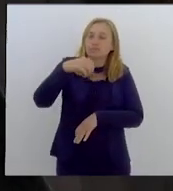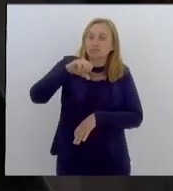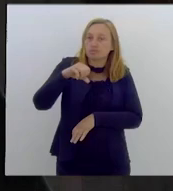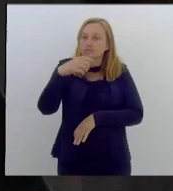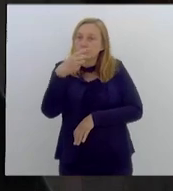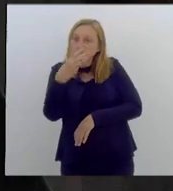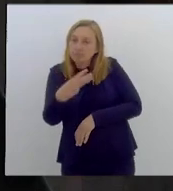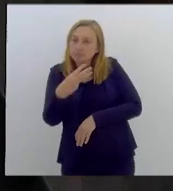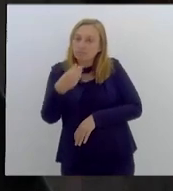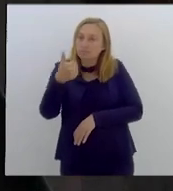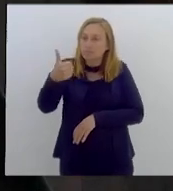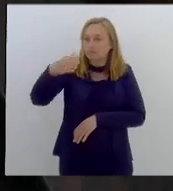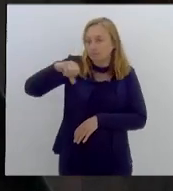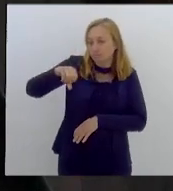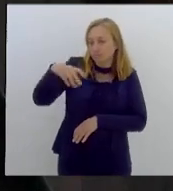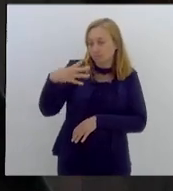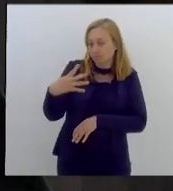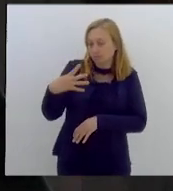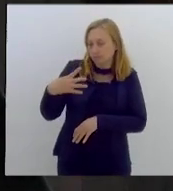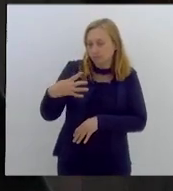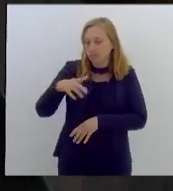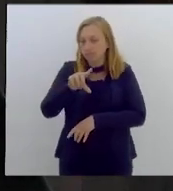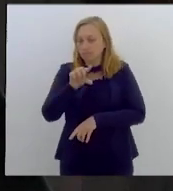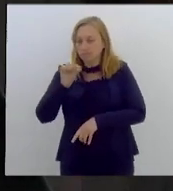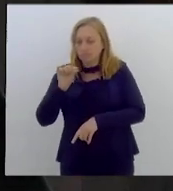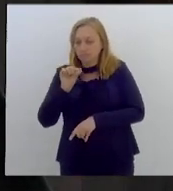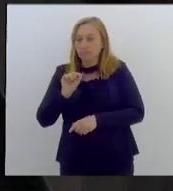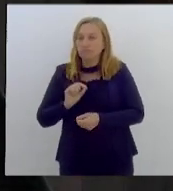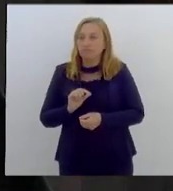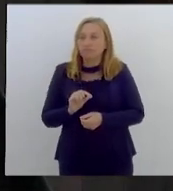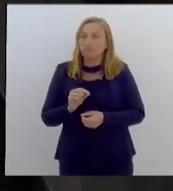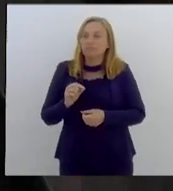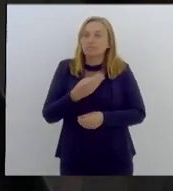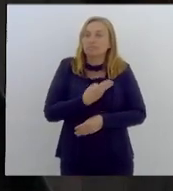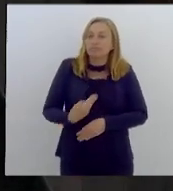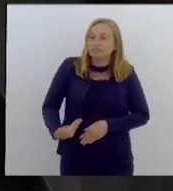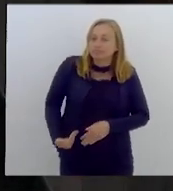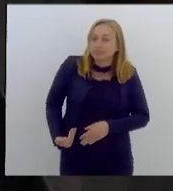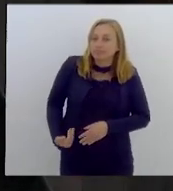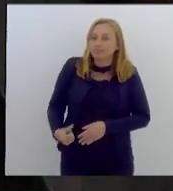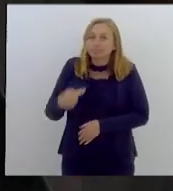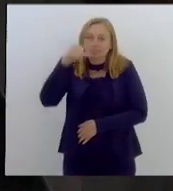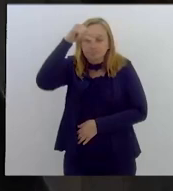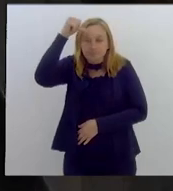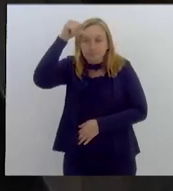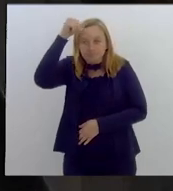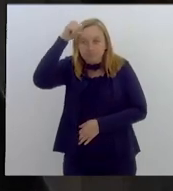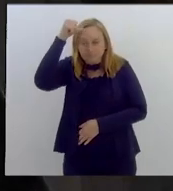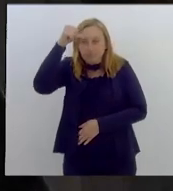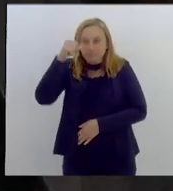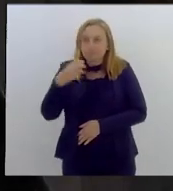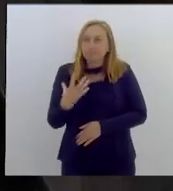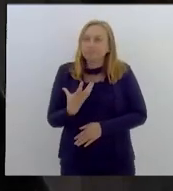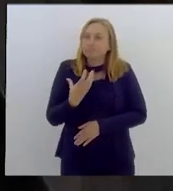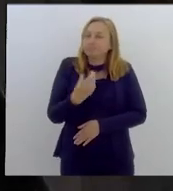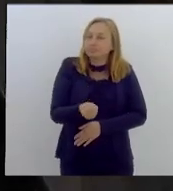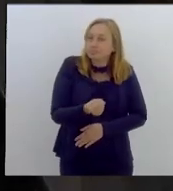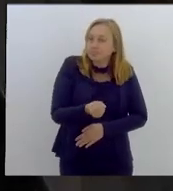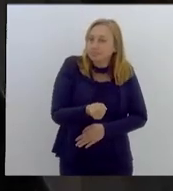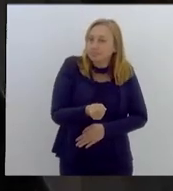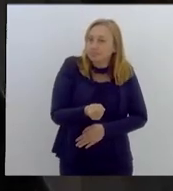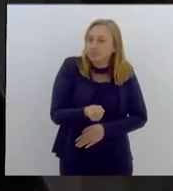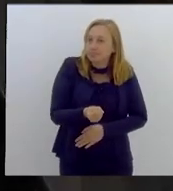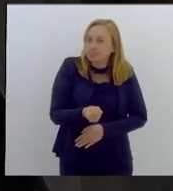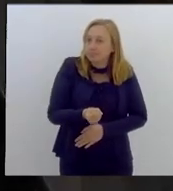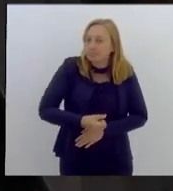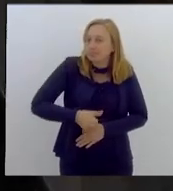e 194, assim o decidiram, e o governador Cláudio Castro aderiu à decisão